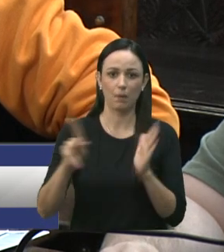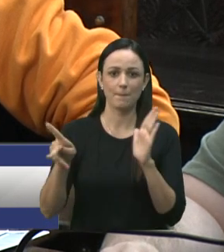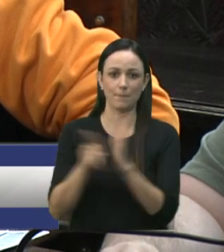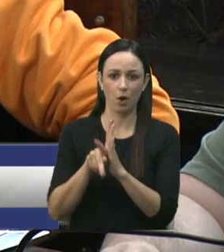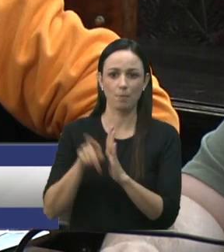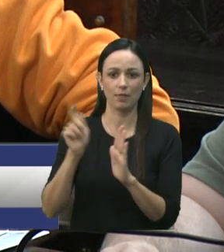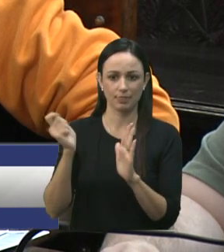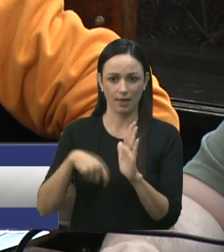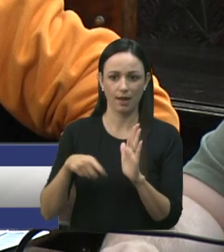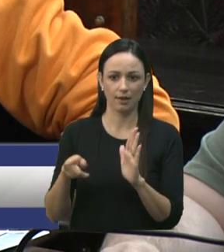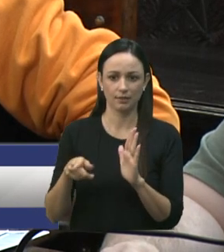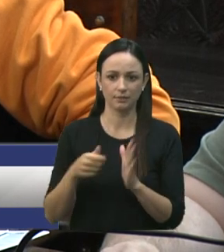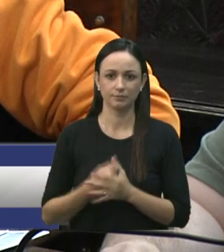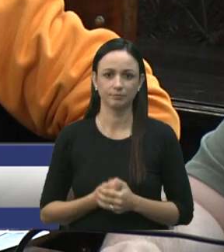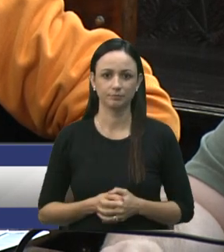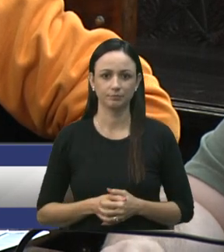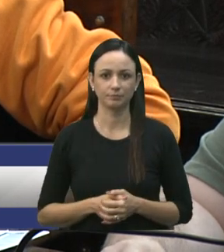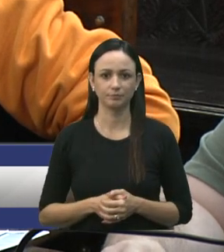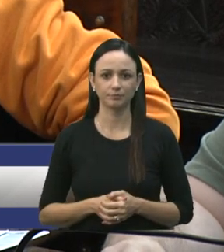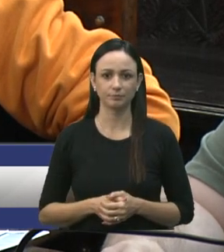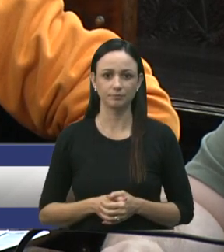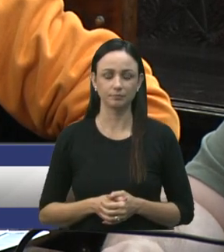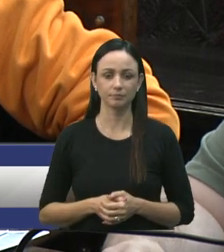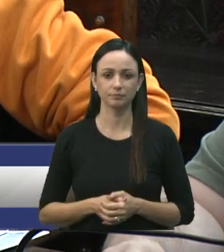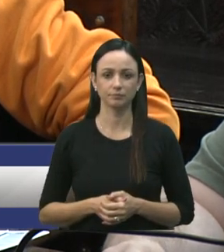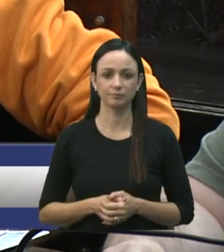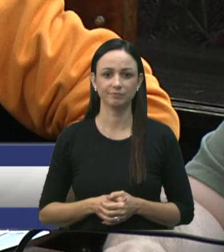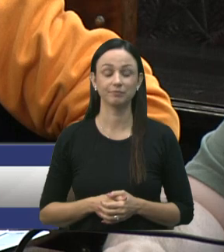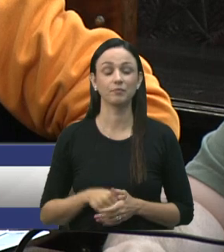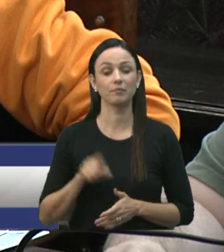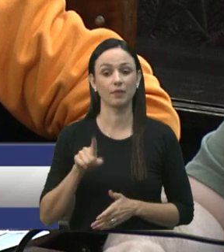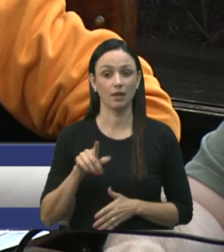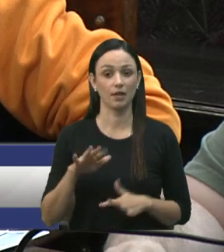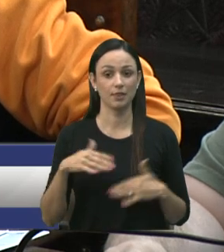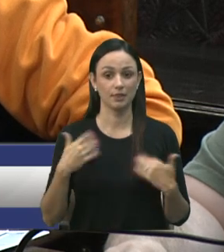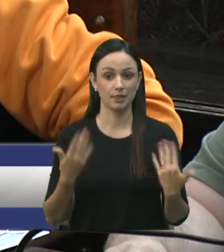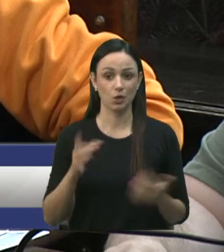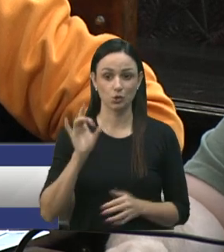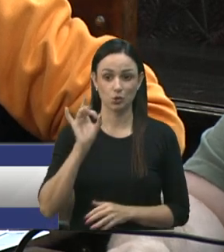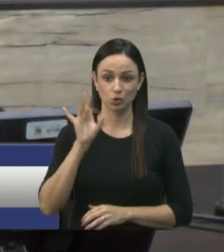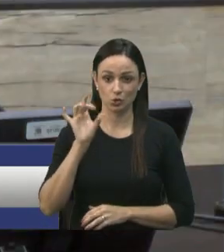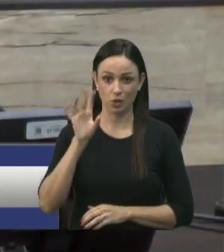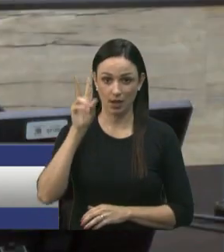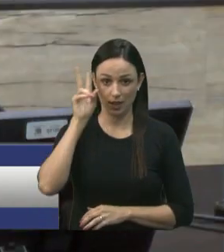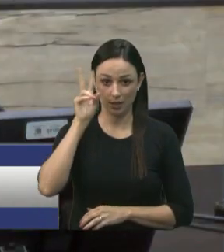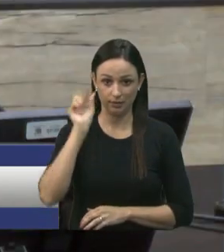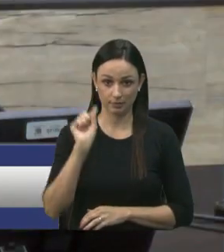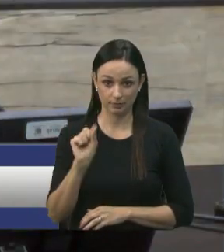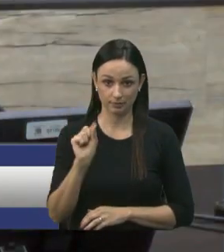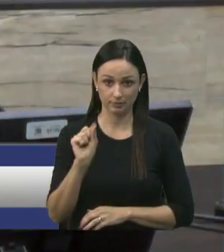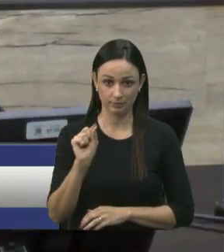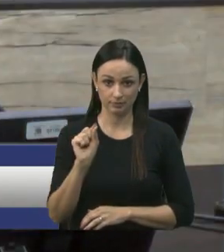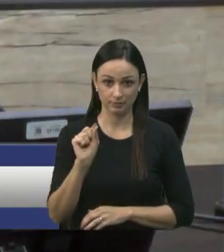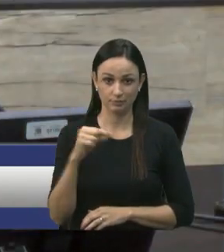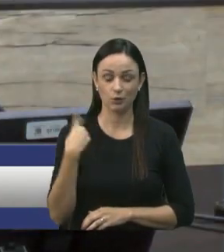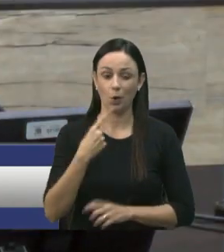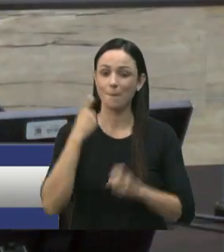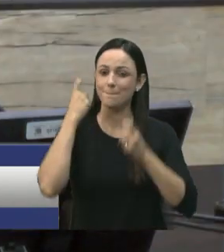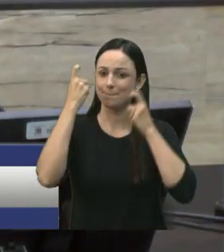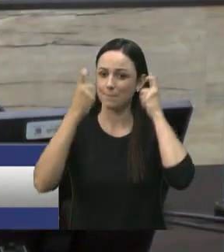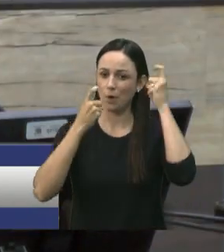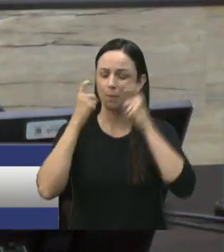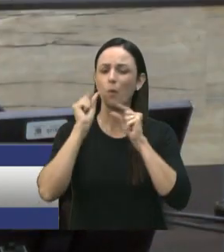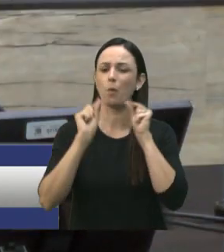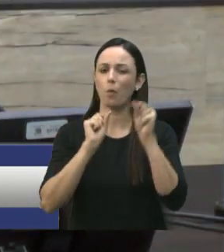cumprir essa legislação? Então, assim, só para lembrar, então, vereador, o que a gente fica preocupado em relação a